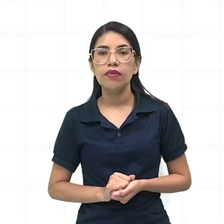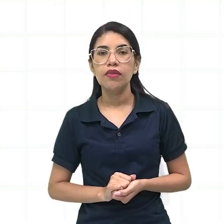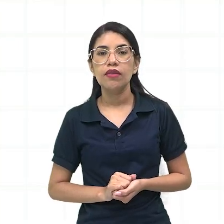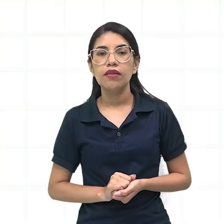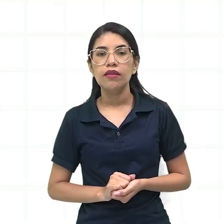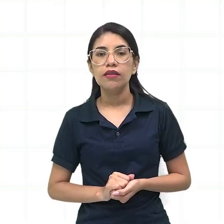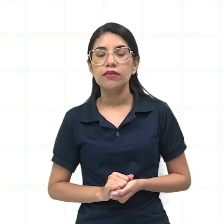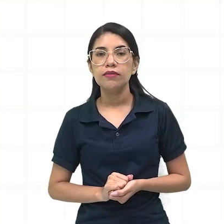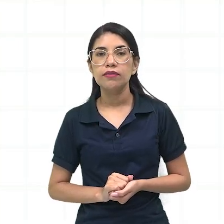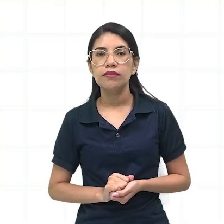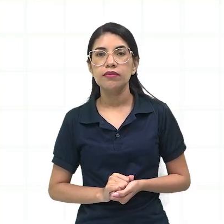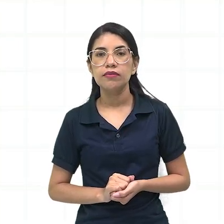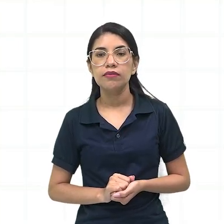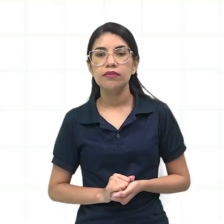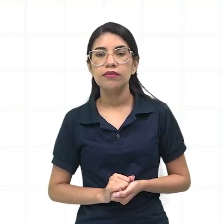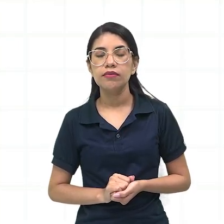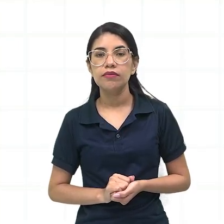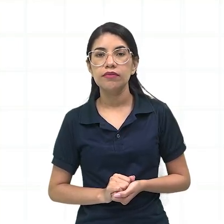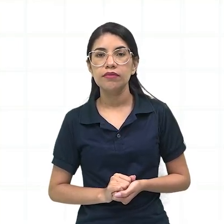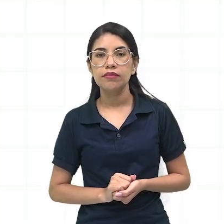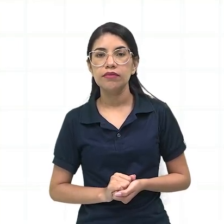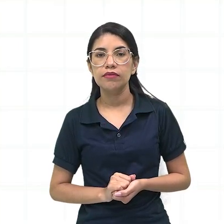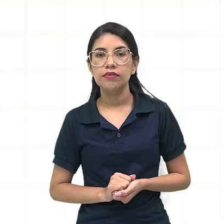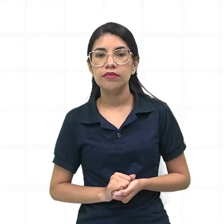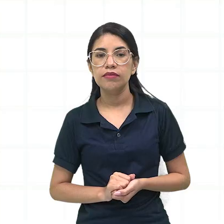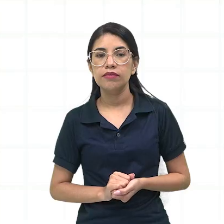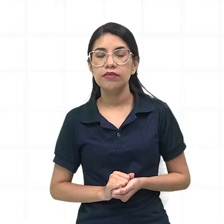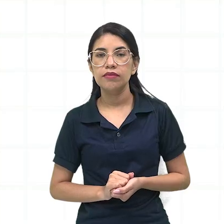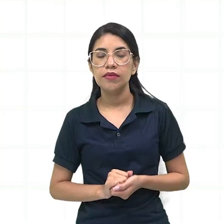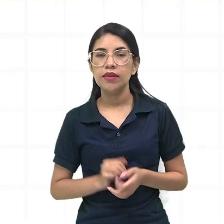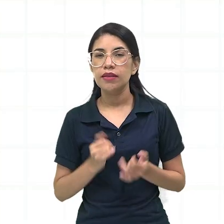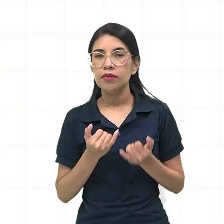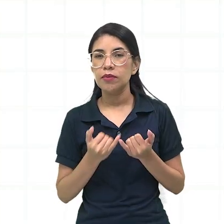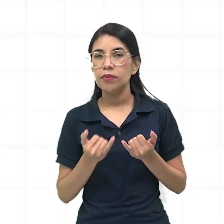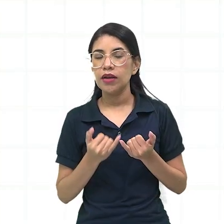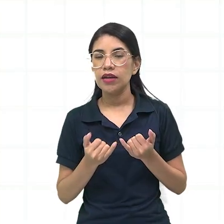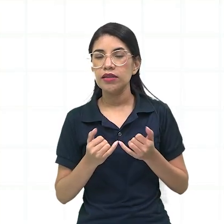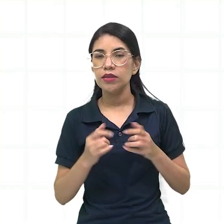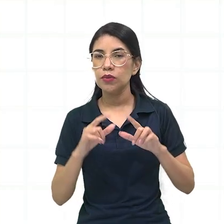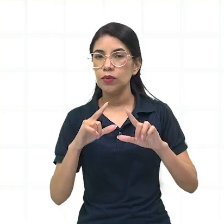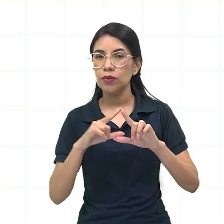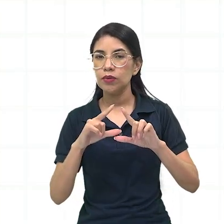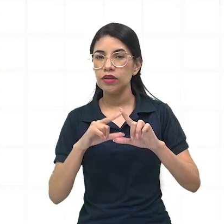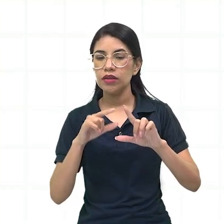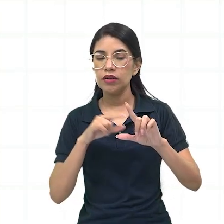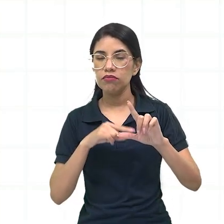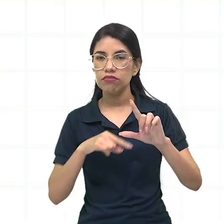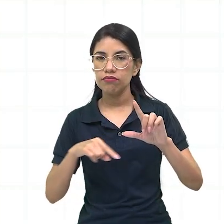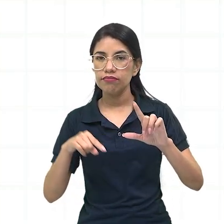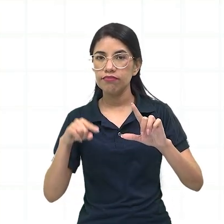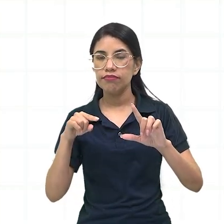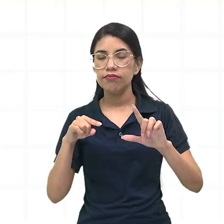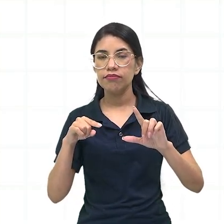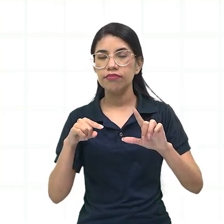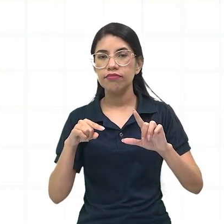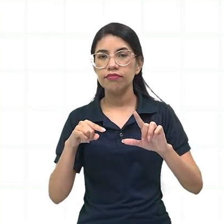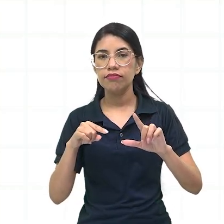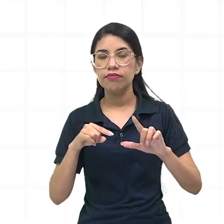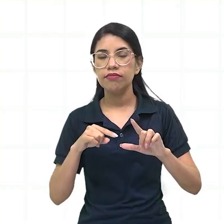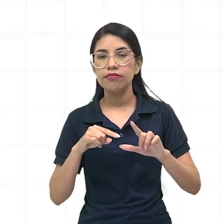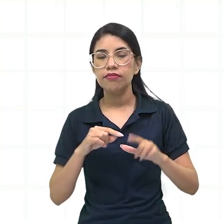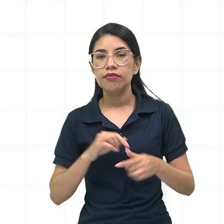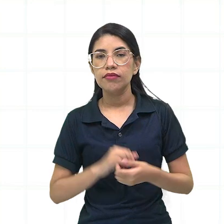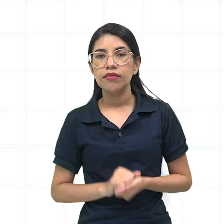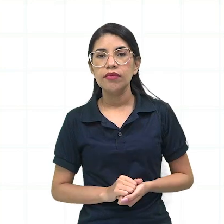não sei se é um triangular, né? Meio diferente isso daqui. É como se fosse parece um